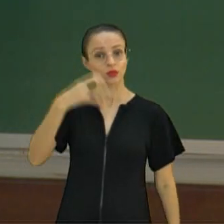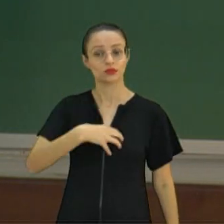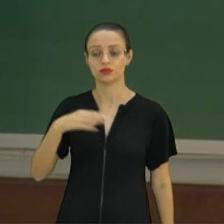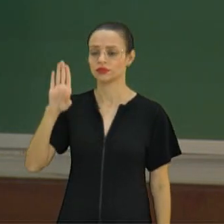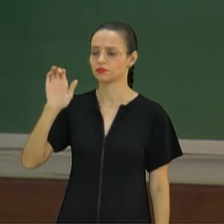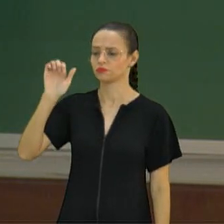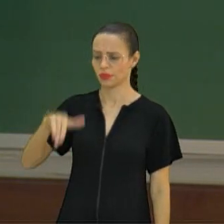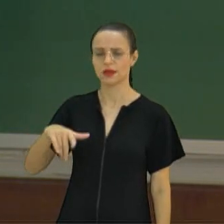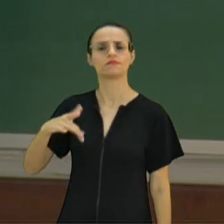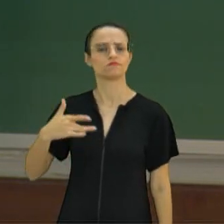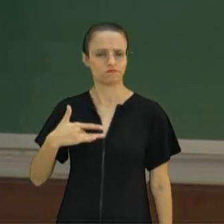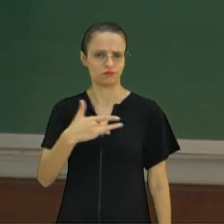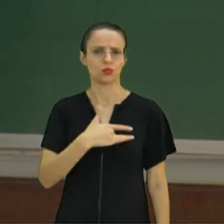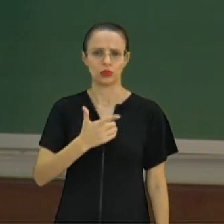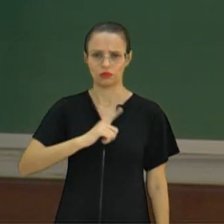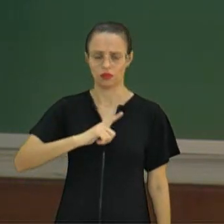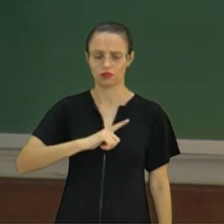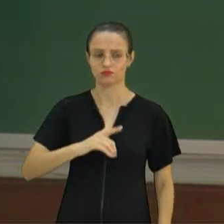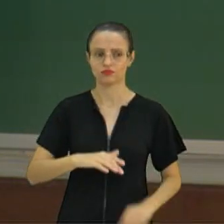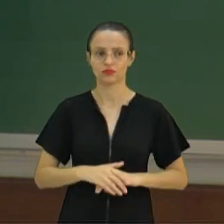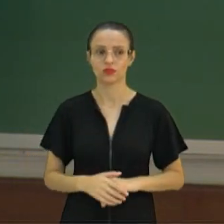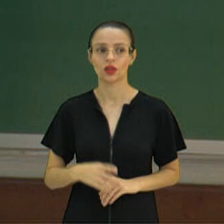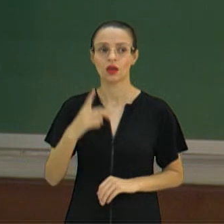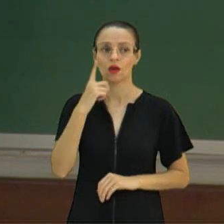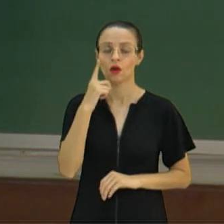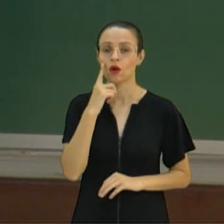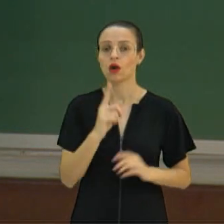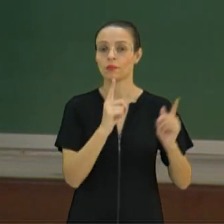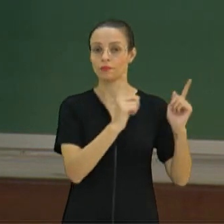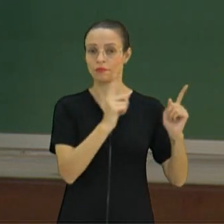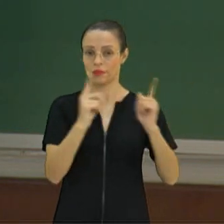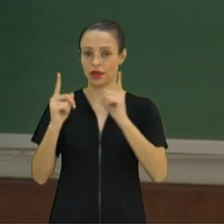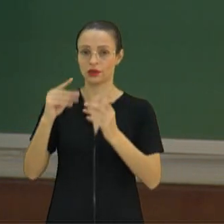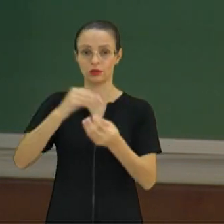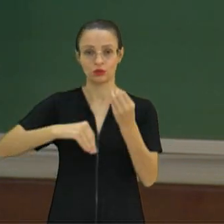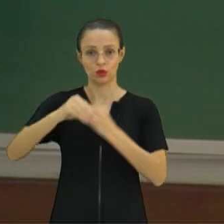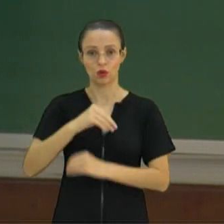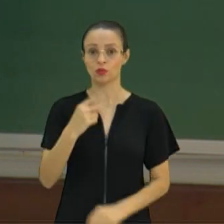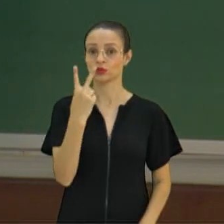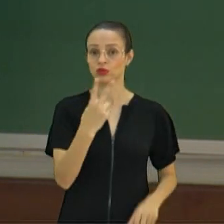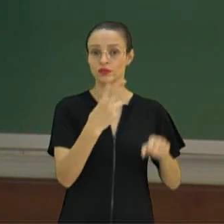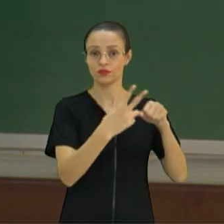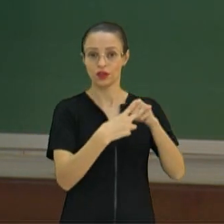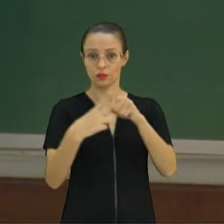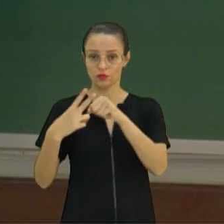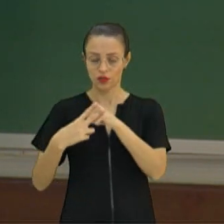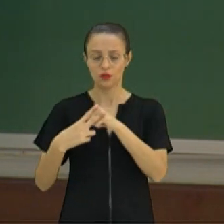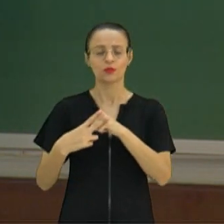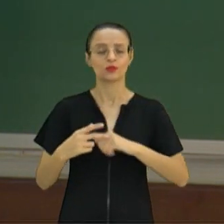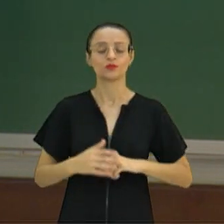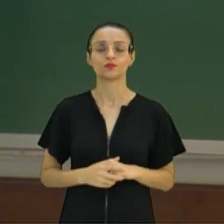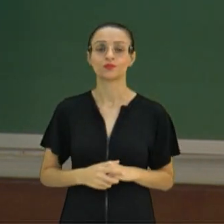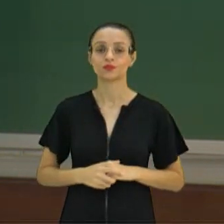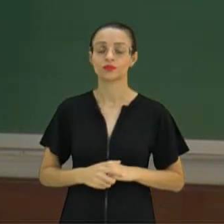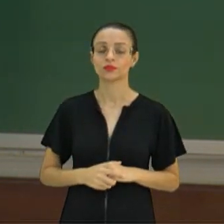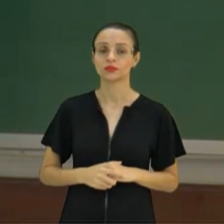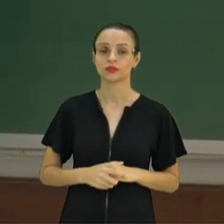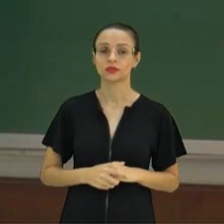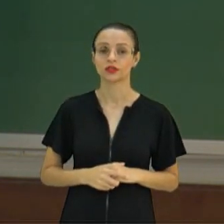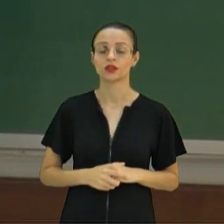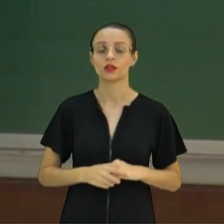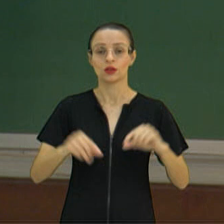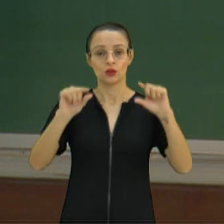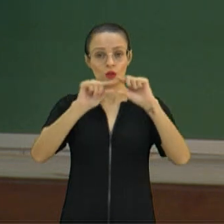com saúde. Veja só, nós temos aqui o período composto, 2 verbos, já trabalhamos isso no exercício, né? Nós temos a